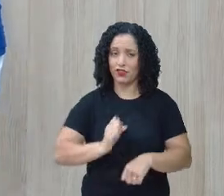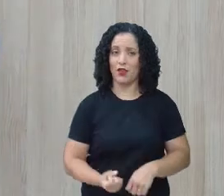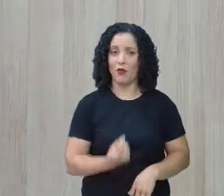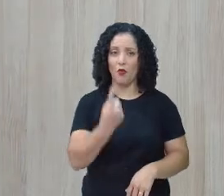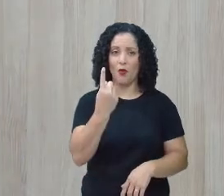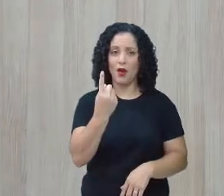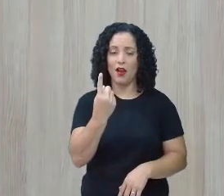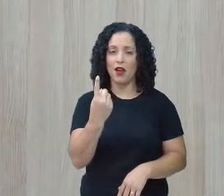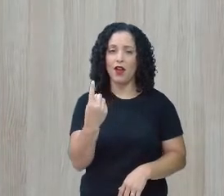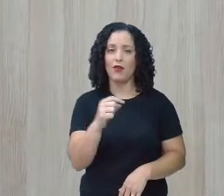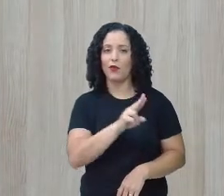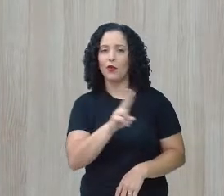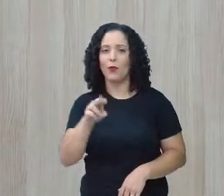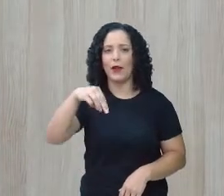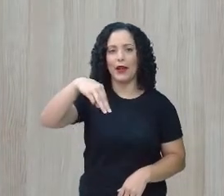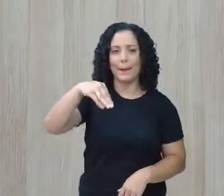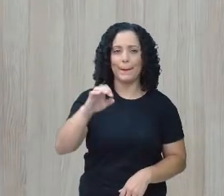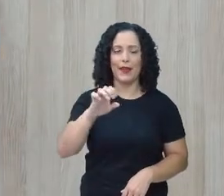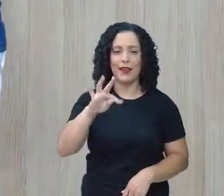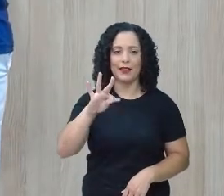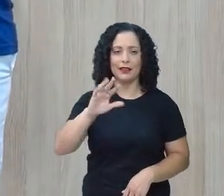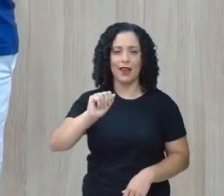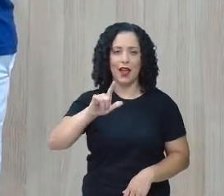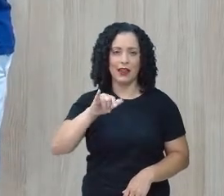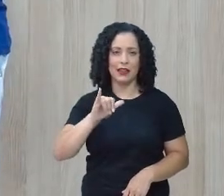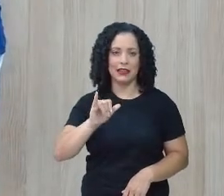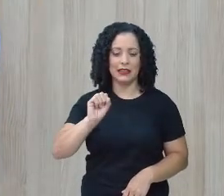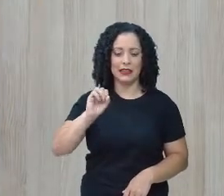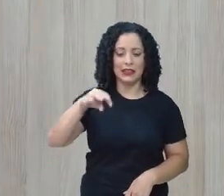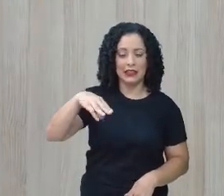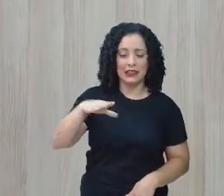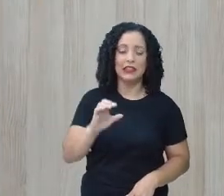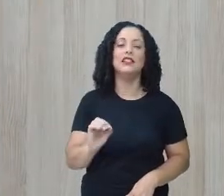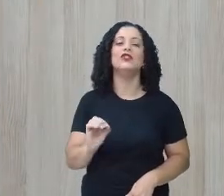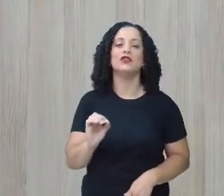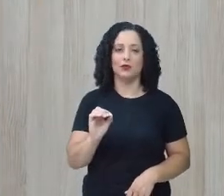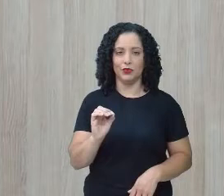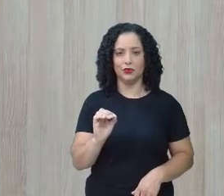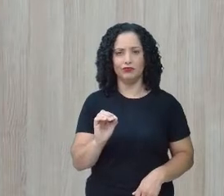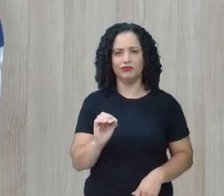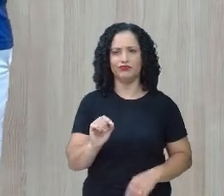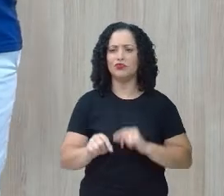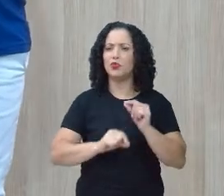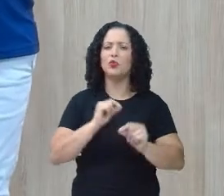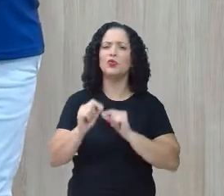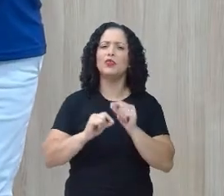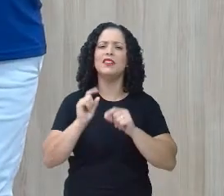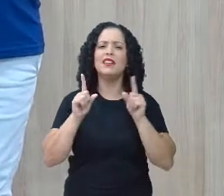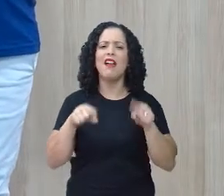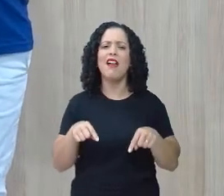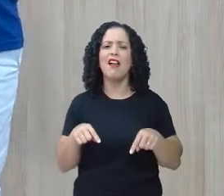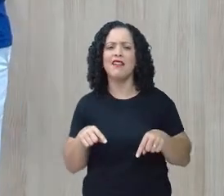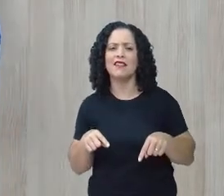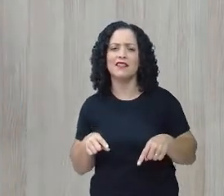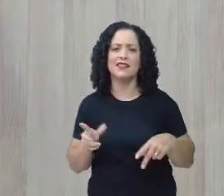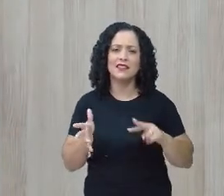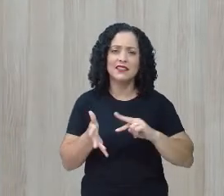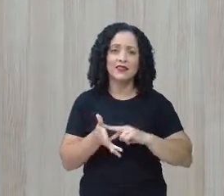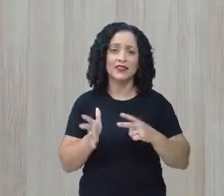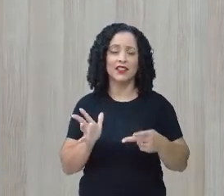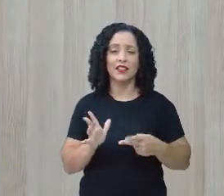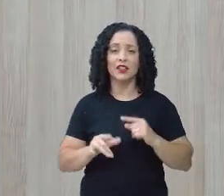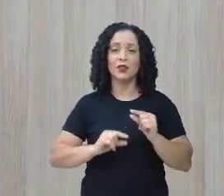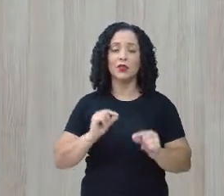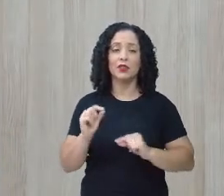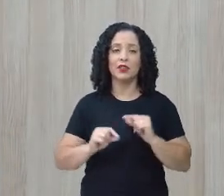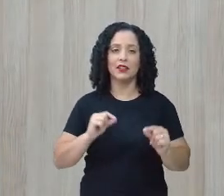de metalismo ou bulionismo. Em que consistia isso? Consistia no